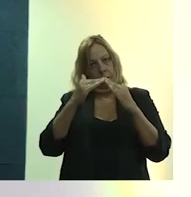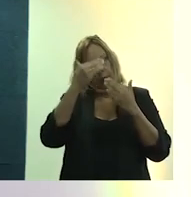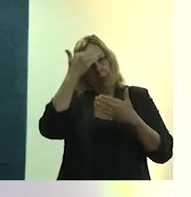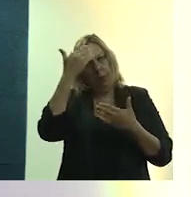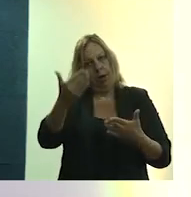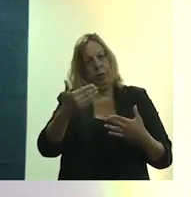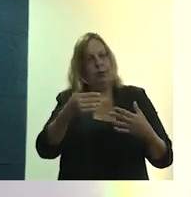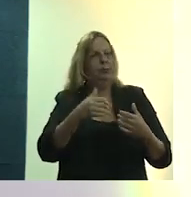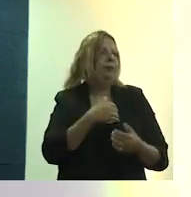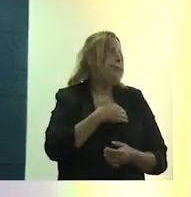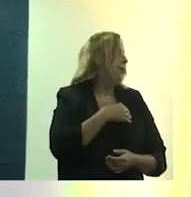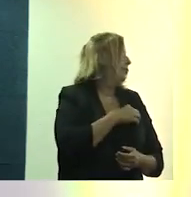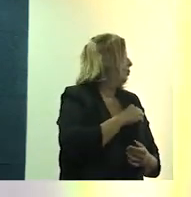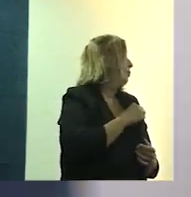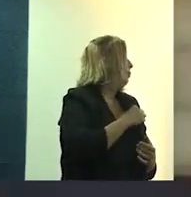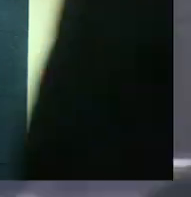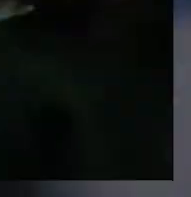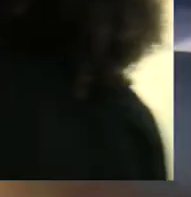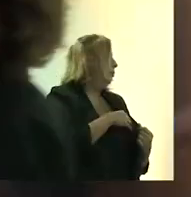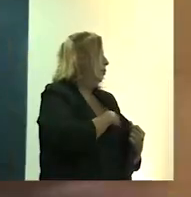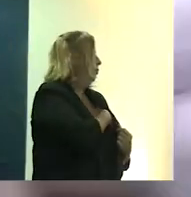obrigado gente